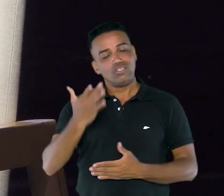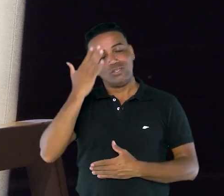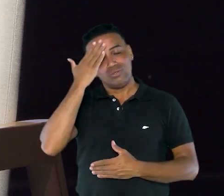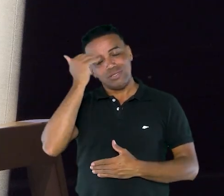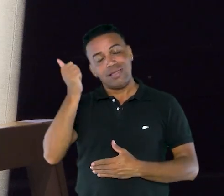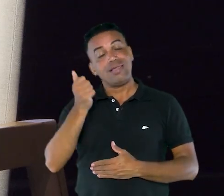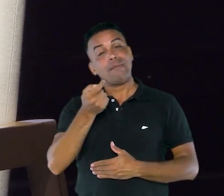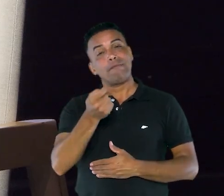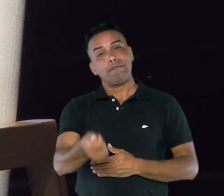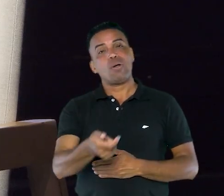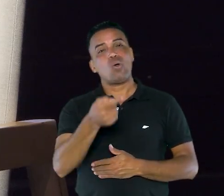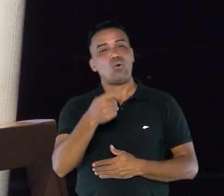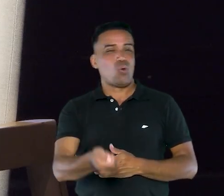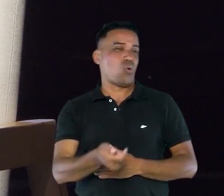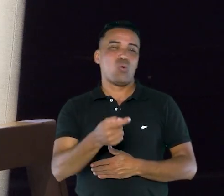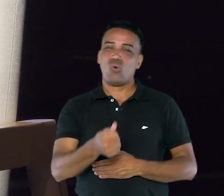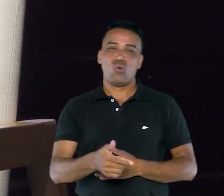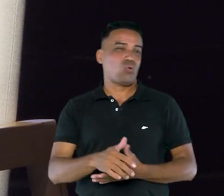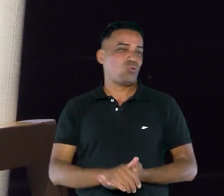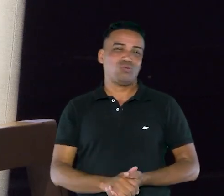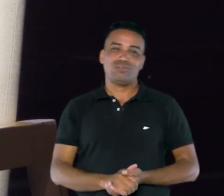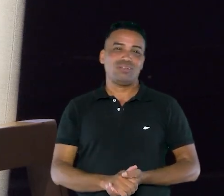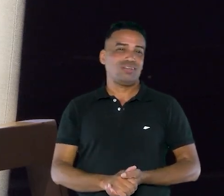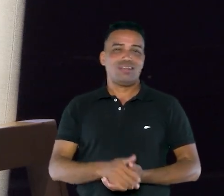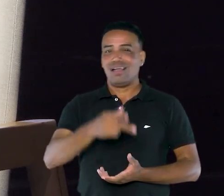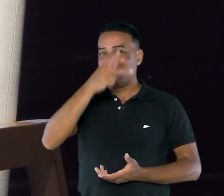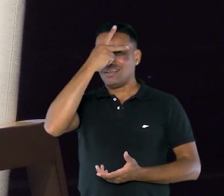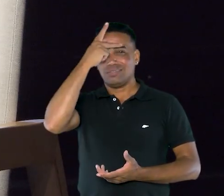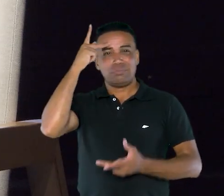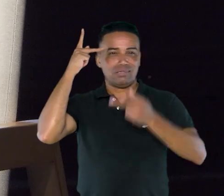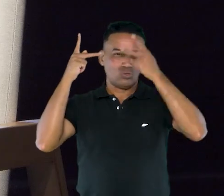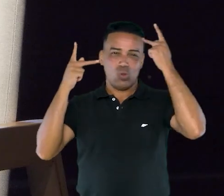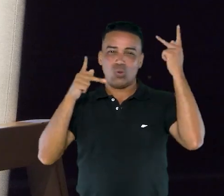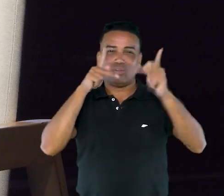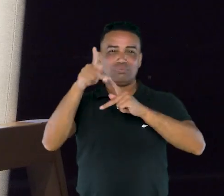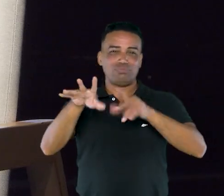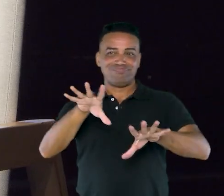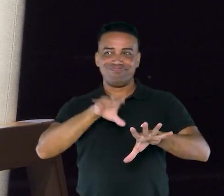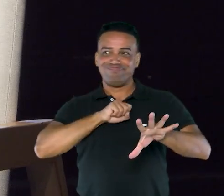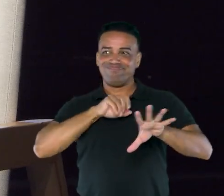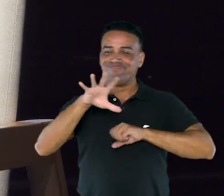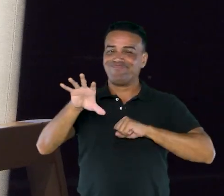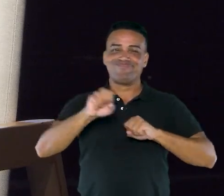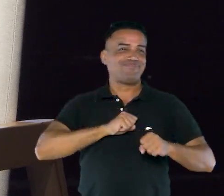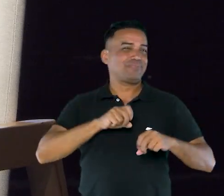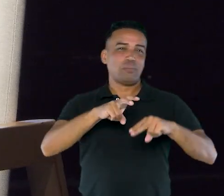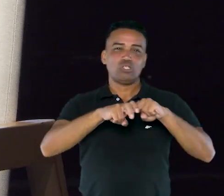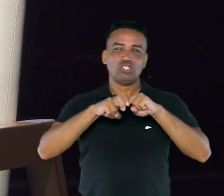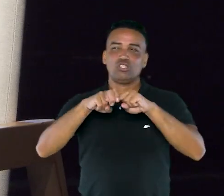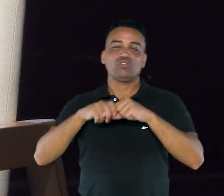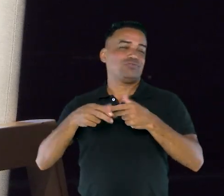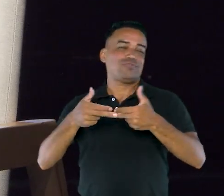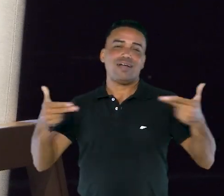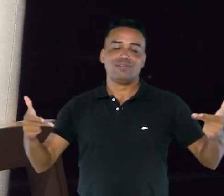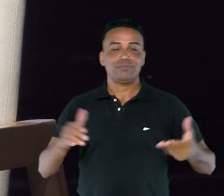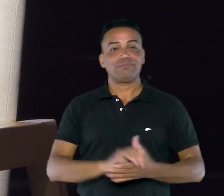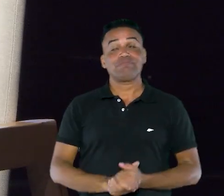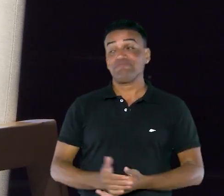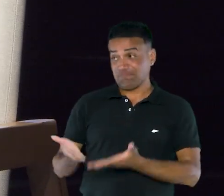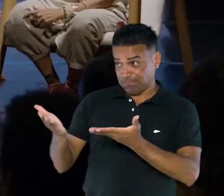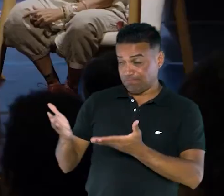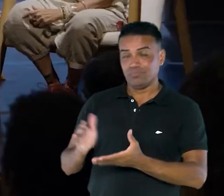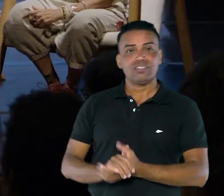é pouco, não chega, é pouco, e por diversos motivos. Mas, enfim, deixar a Maria